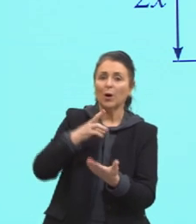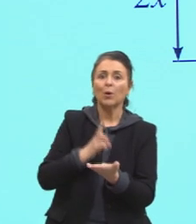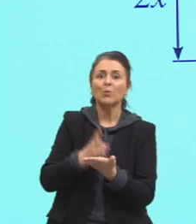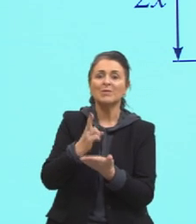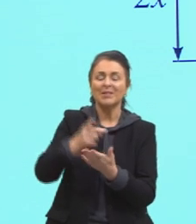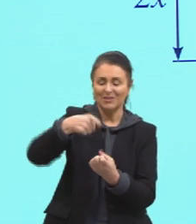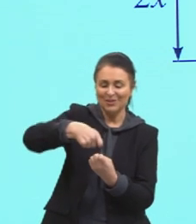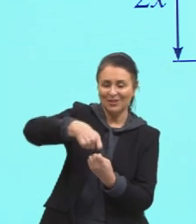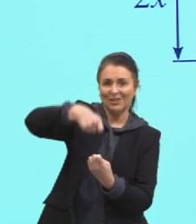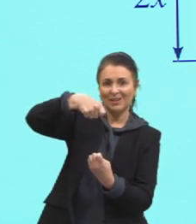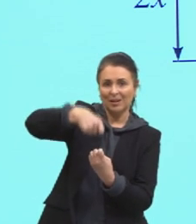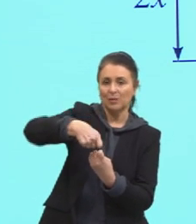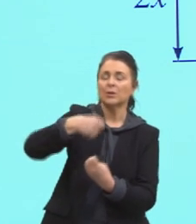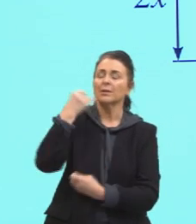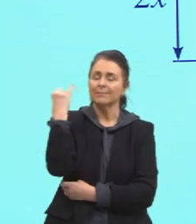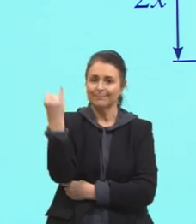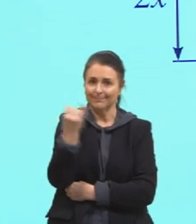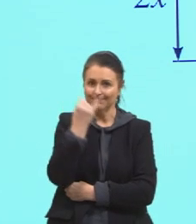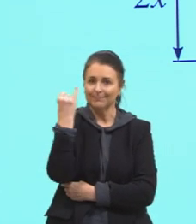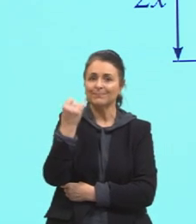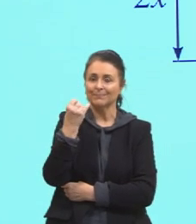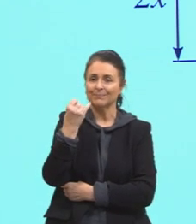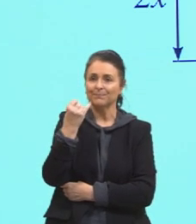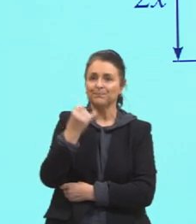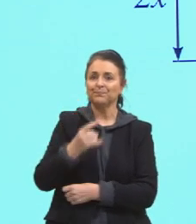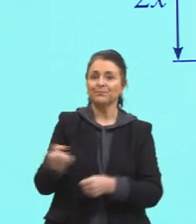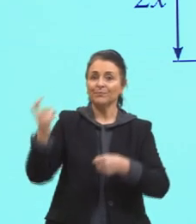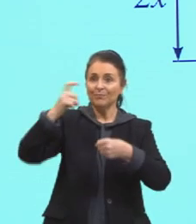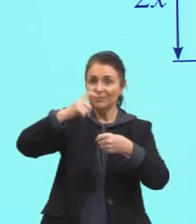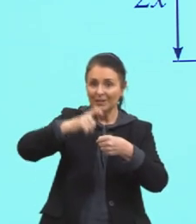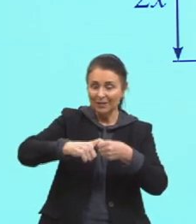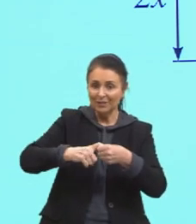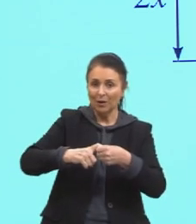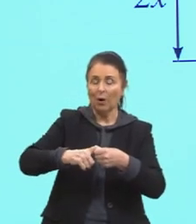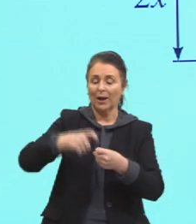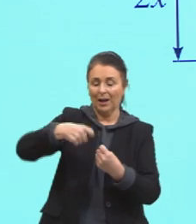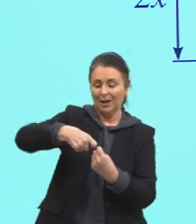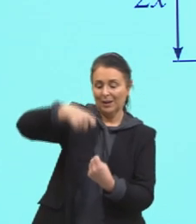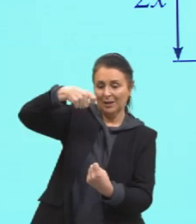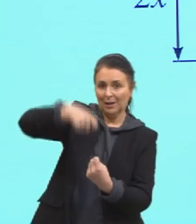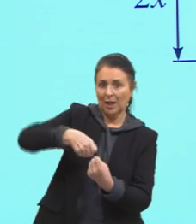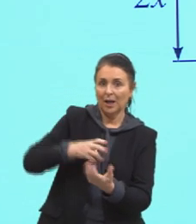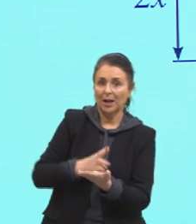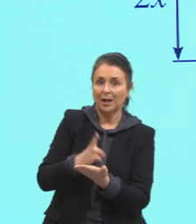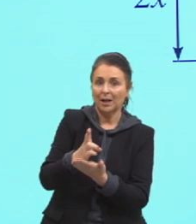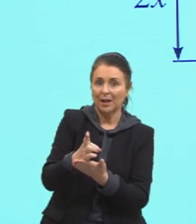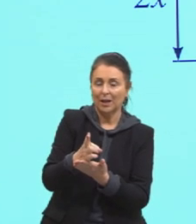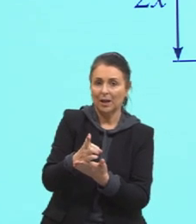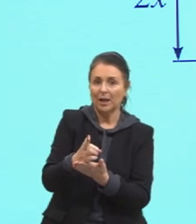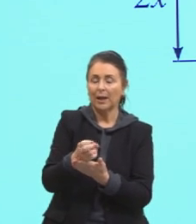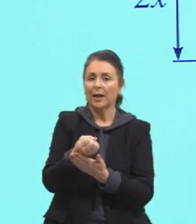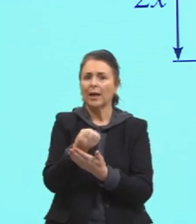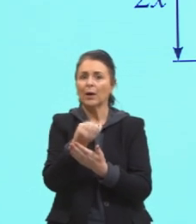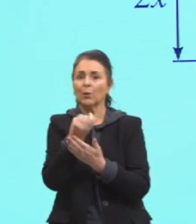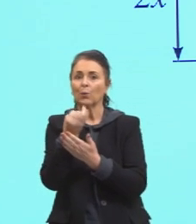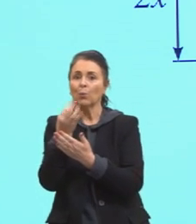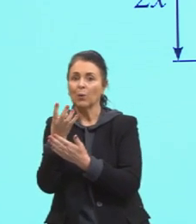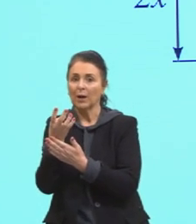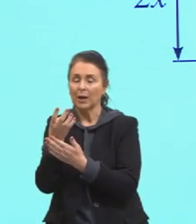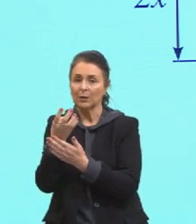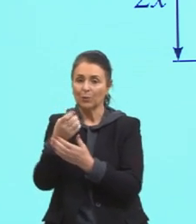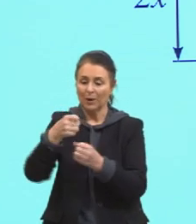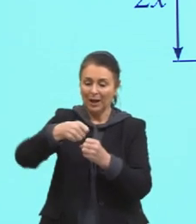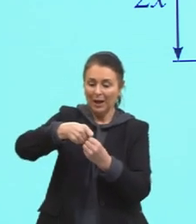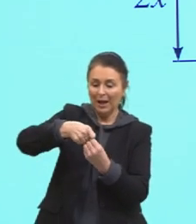elástica tá é bem importante eu voltando então a constante elástica que ela quer dizer então quanto essa mola ela